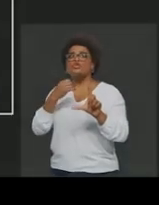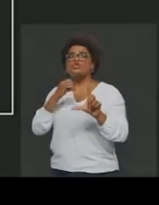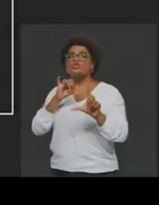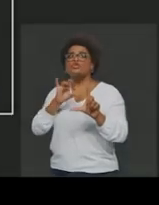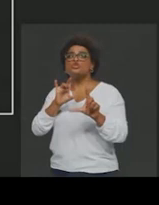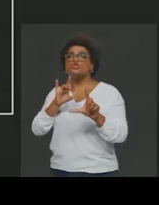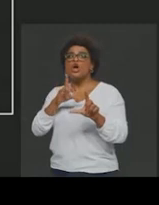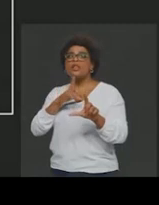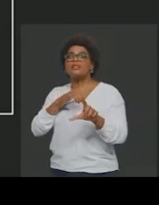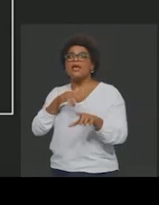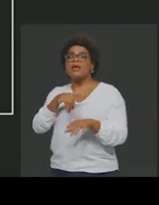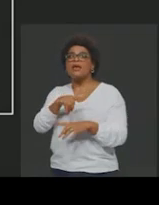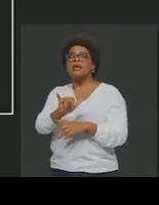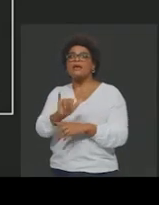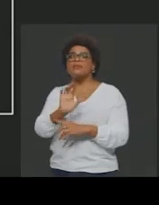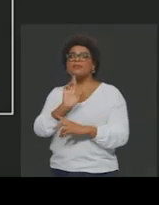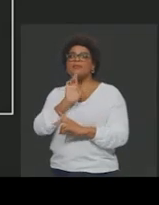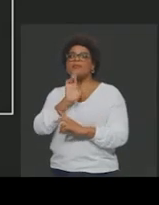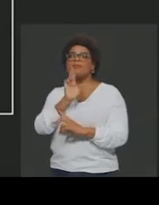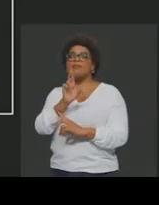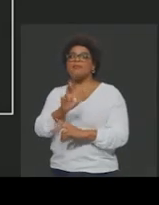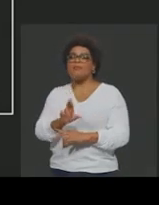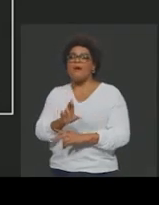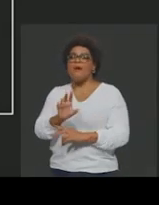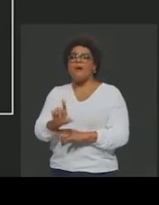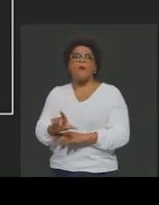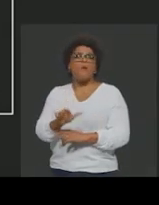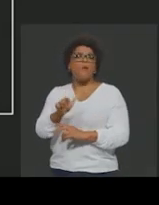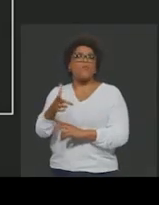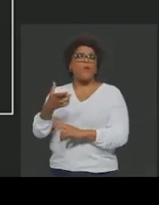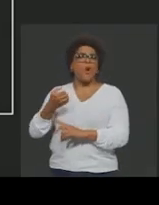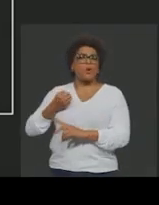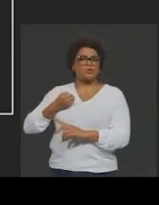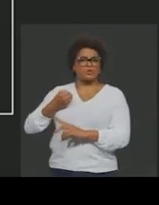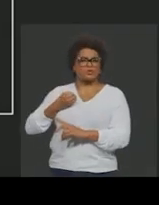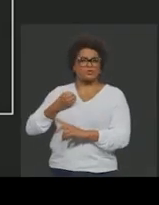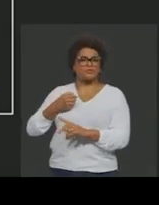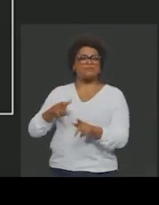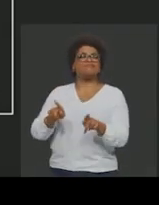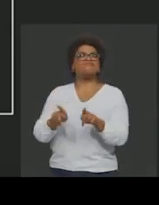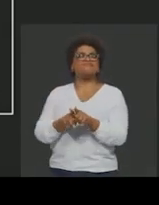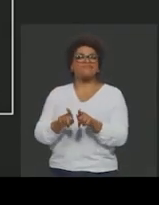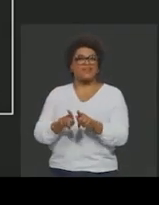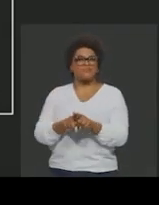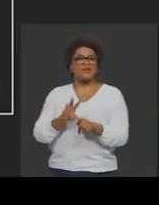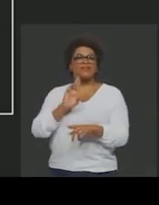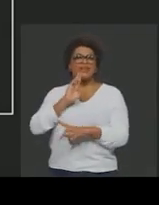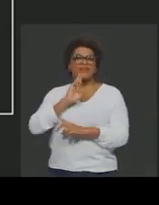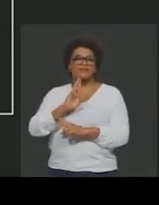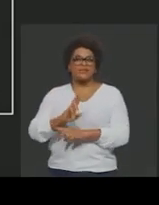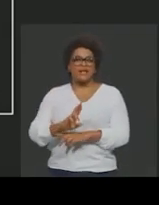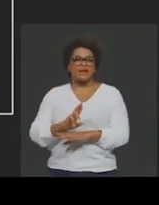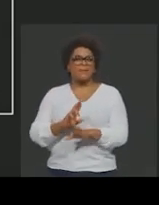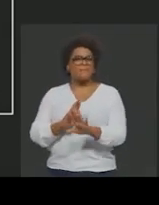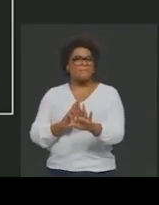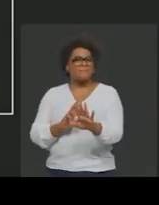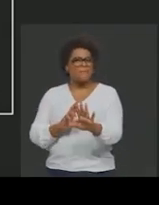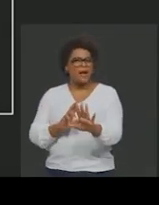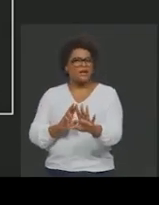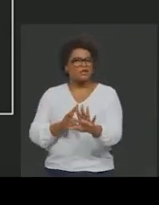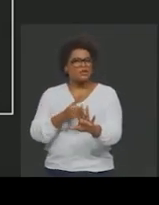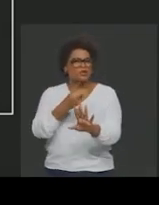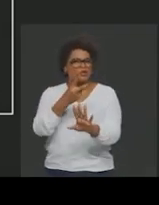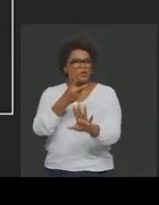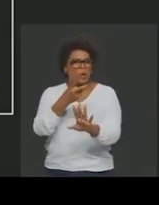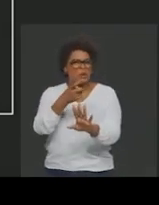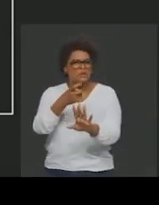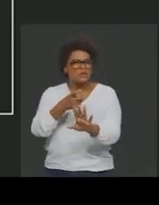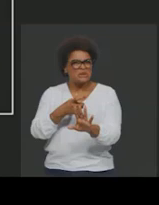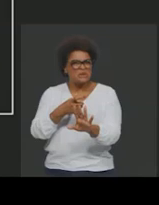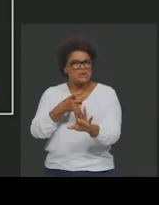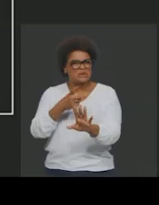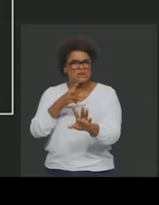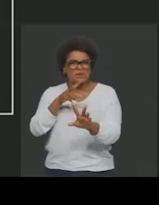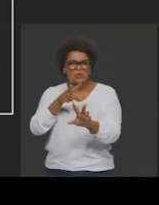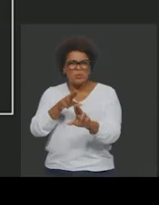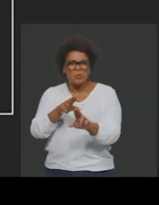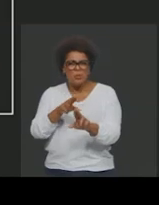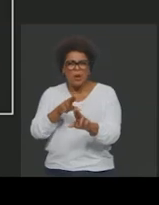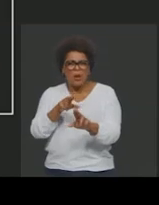resultado. Né? Aqui, outro valor, também um resultado. Ah, mas 2x foram no mesmo y, Alex, não tem